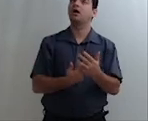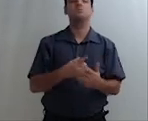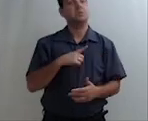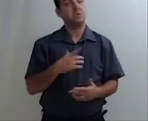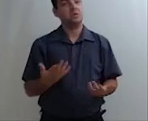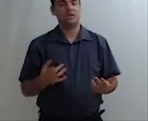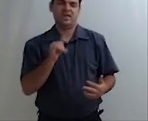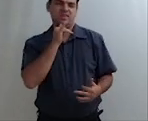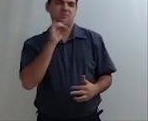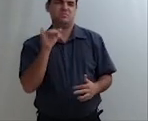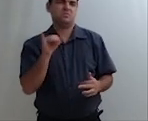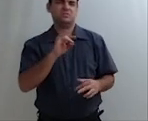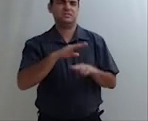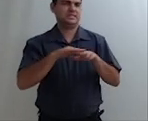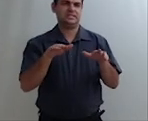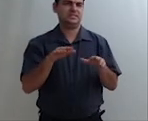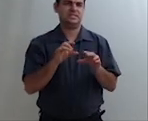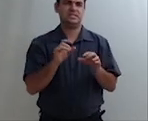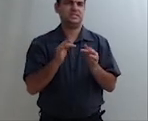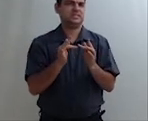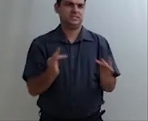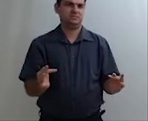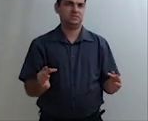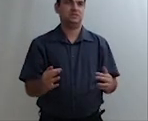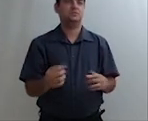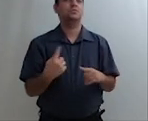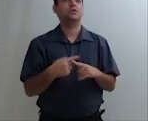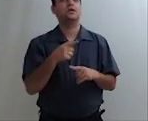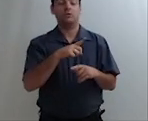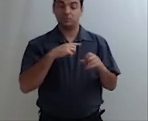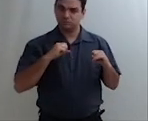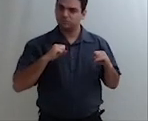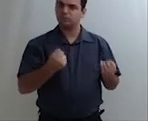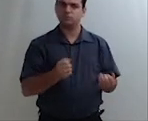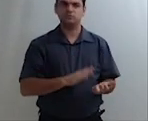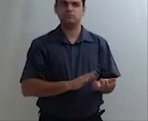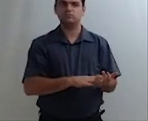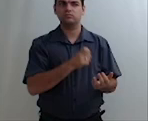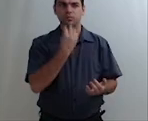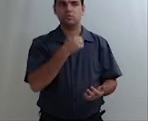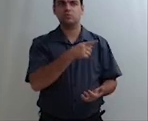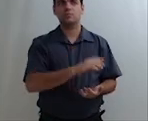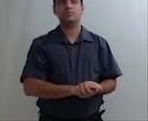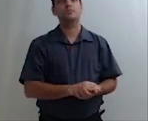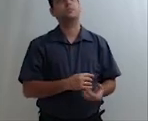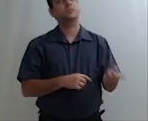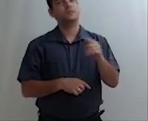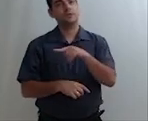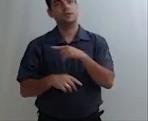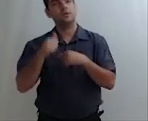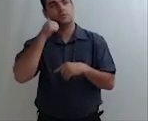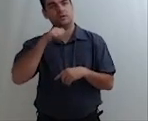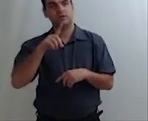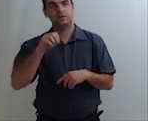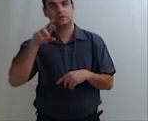um exemplo para evidenciar o esmero da petição e a Dra Dora Cavalcante representando o Innocence